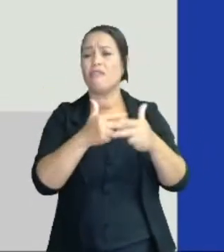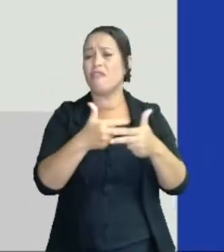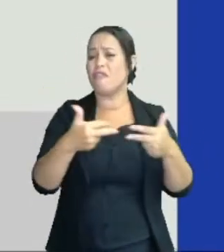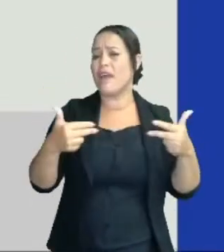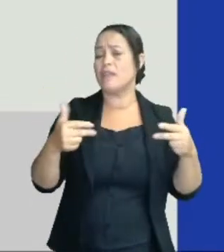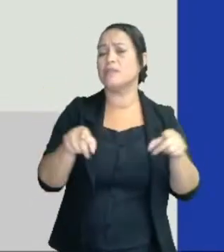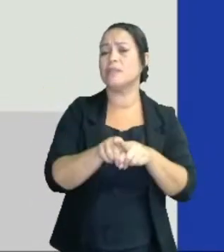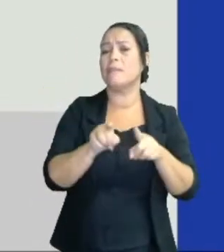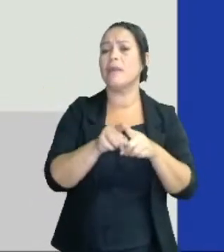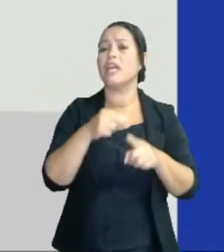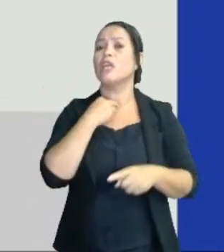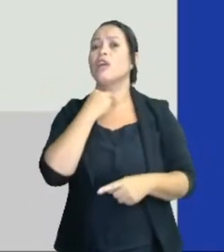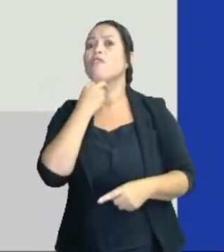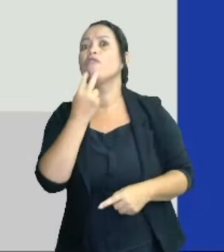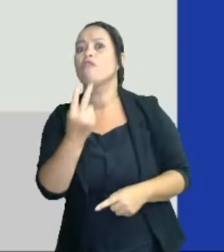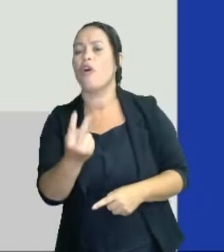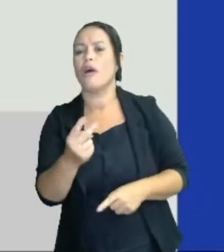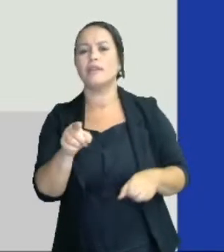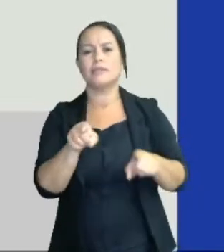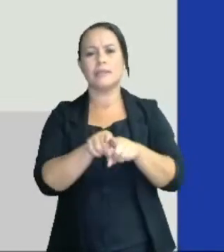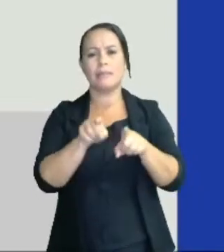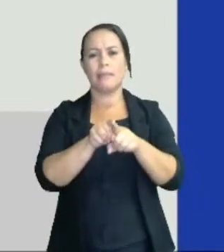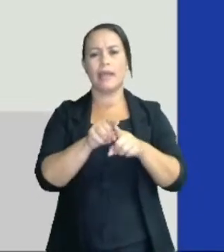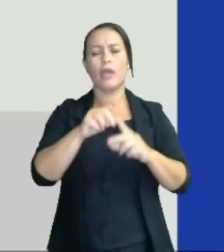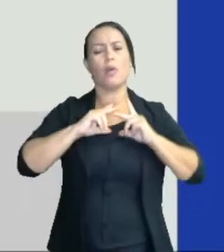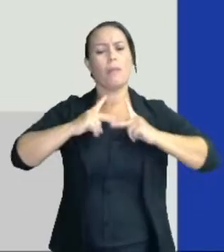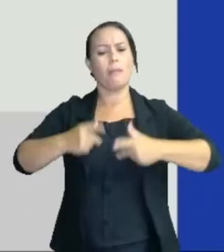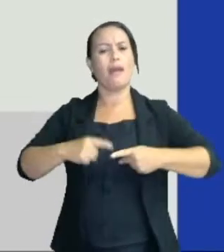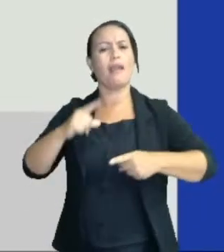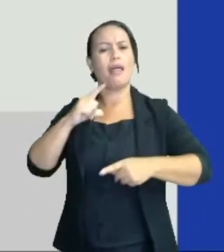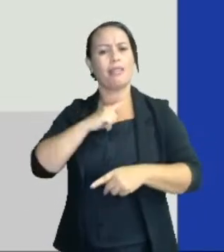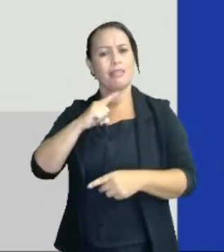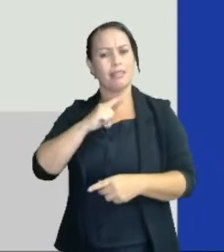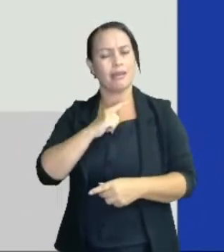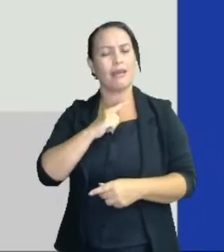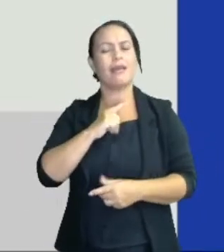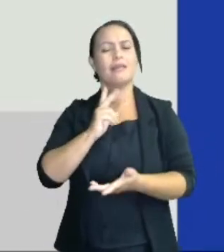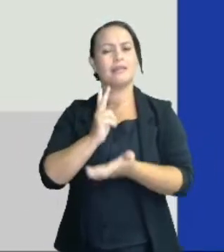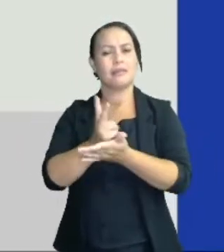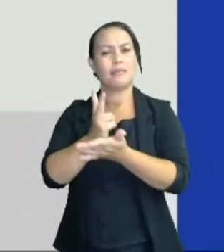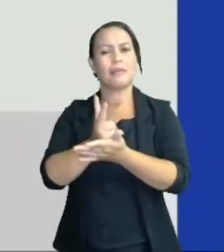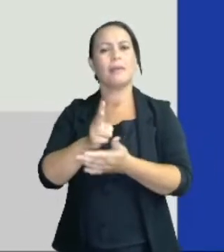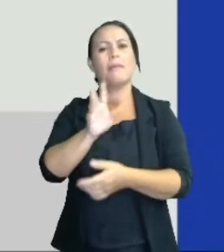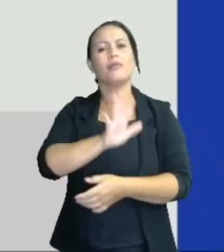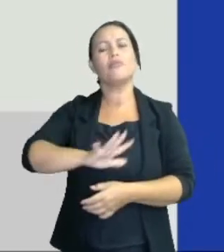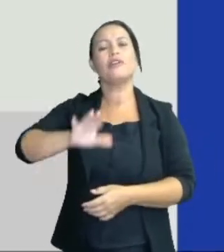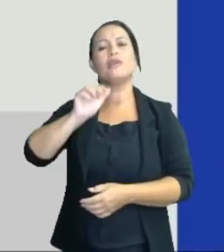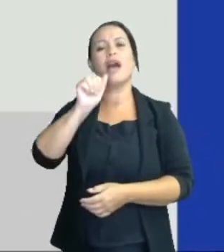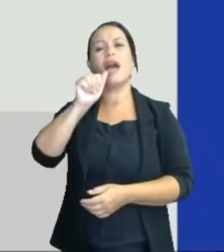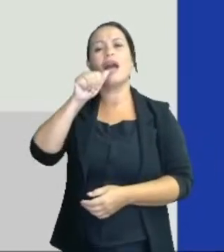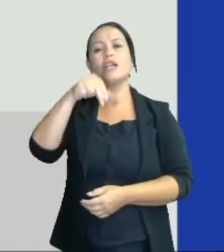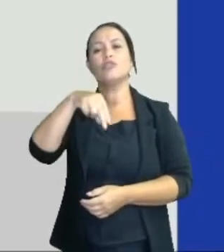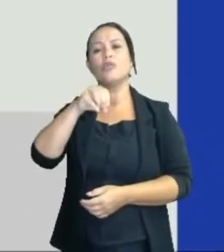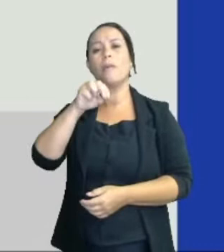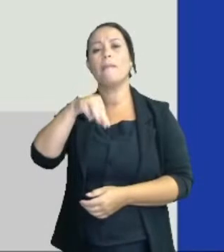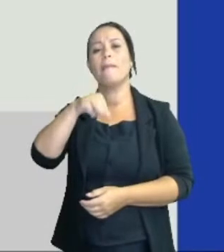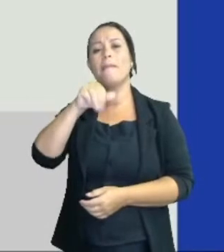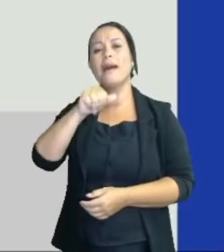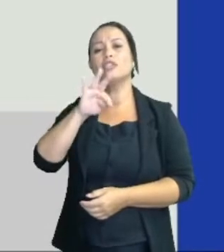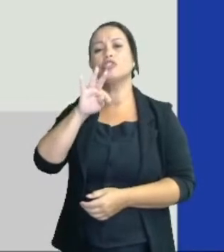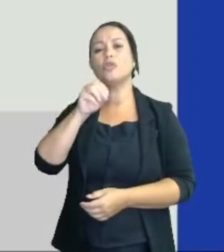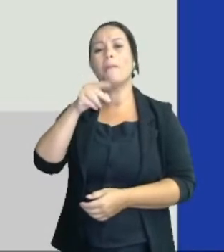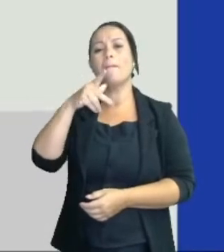voz. E timbre da voz humana fazem parte do universo das onomatopeias. Em geral, elas